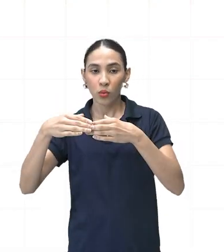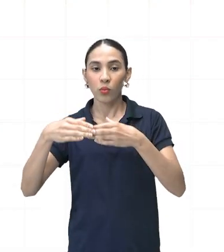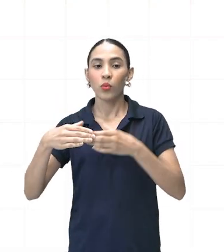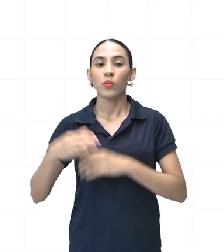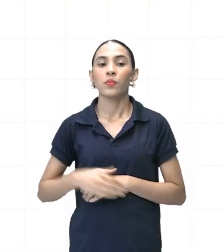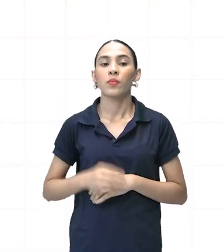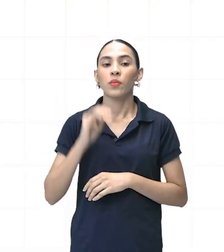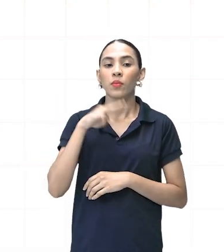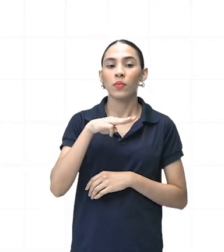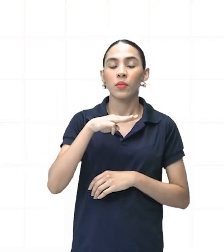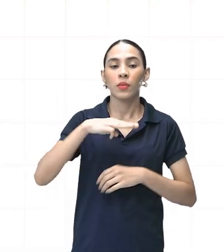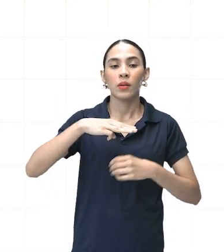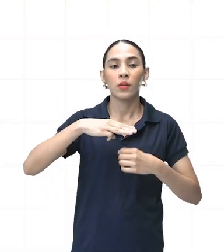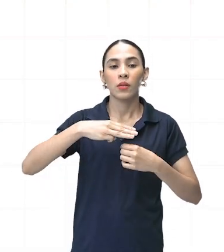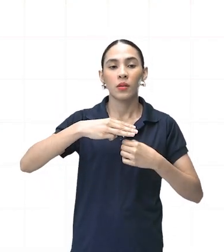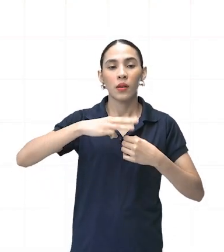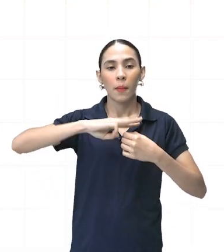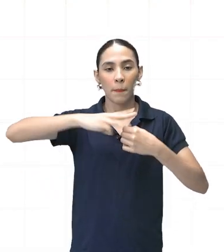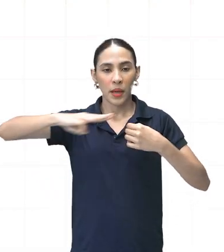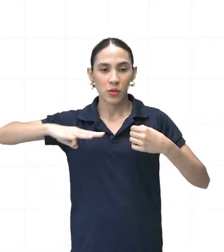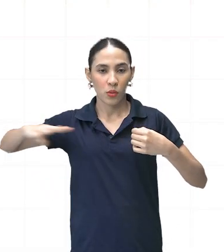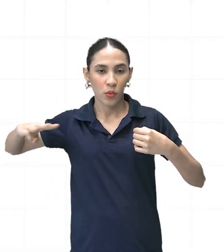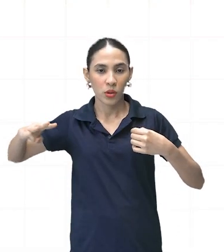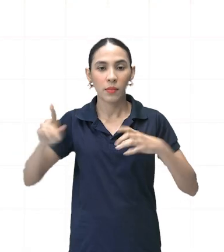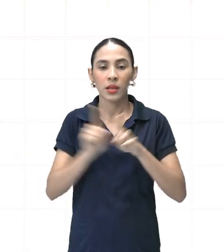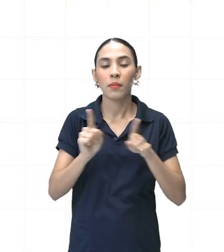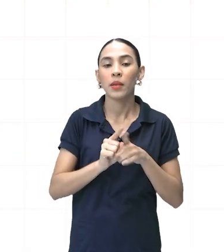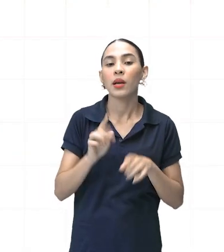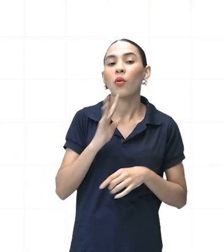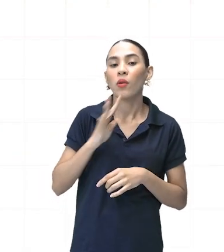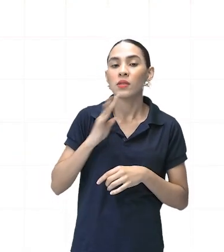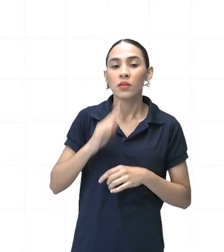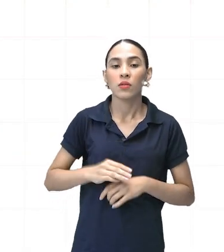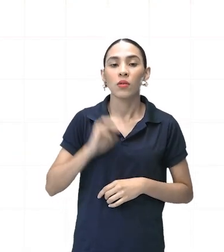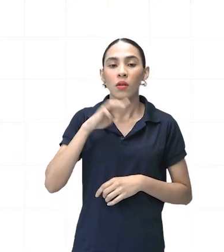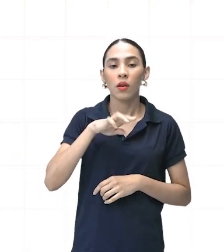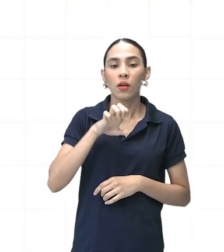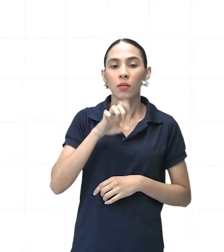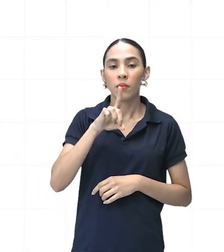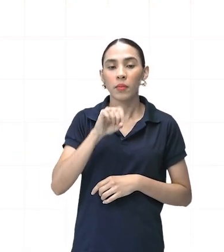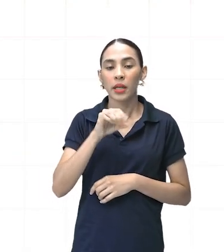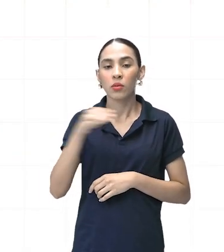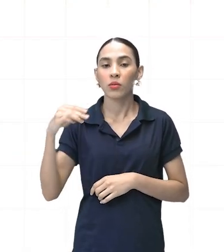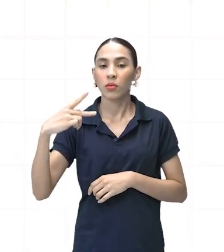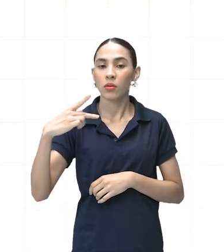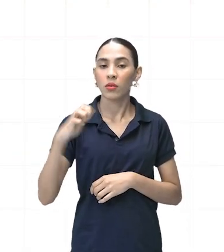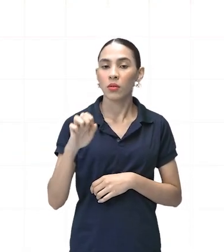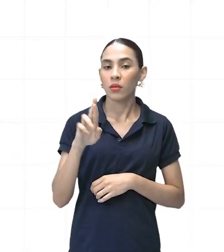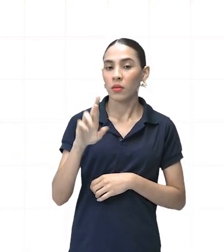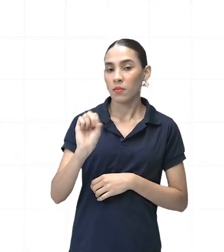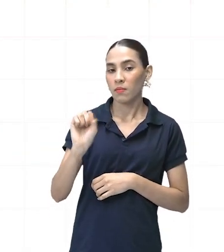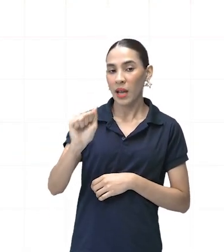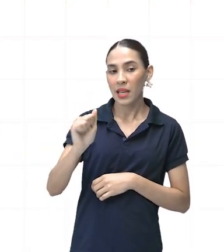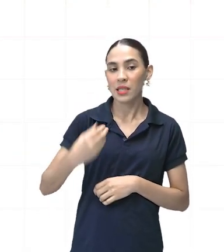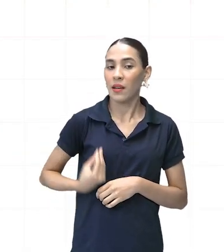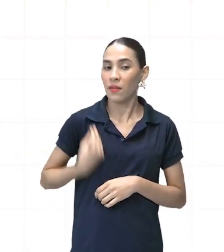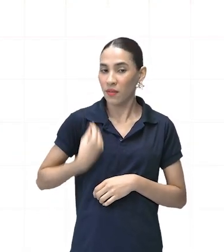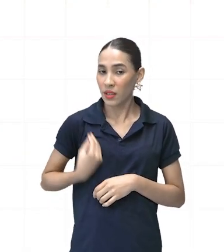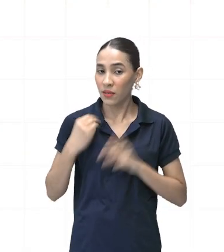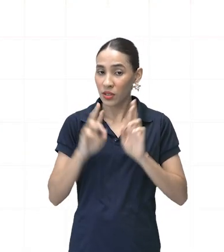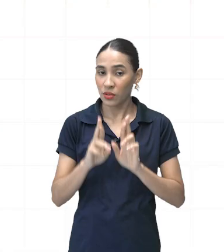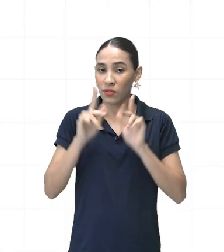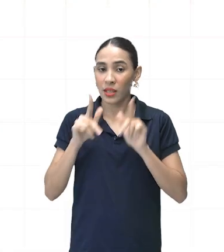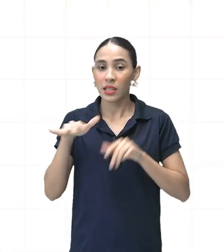reino mesopotâmio, também conhecido como Medo-Persa, tá? Vive em